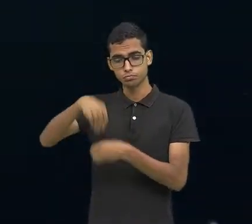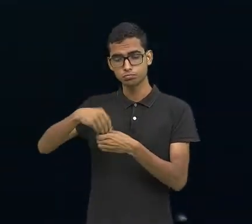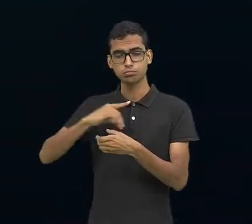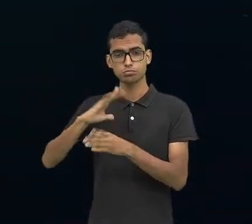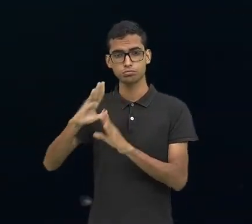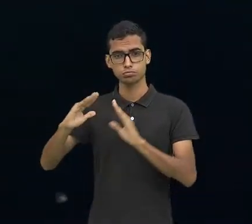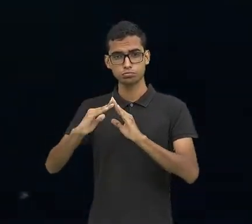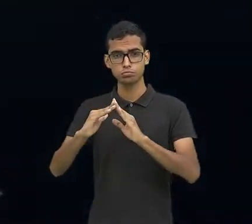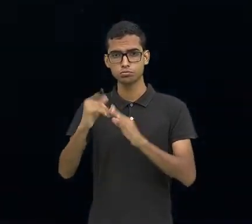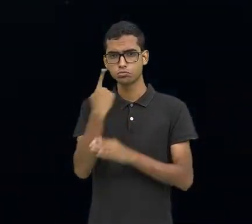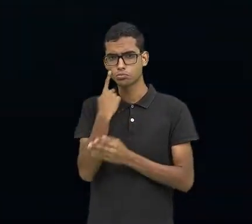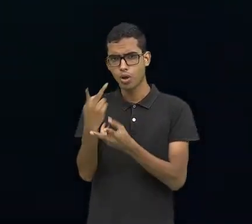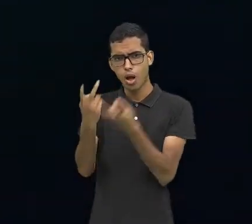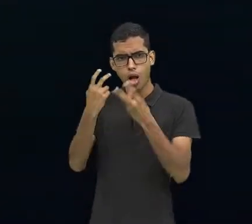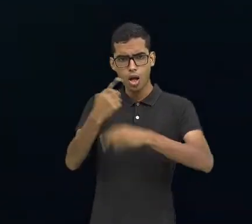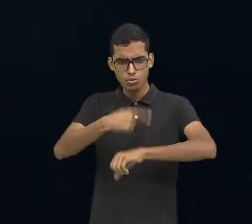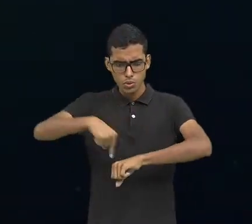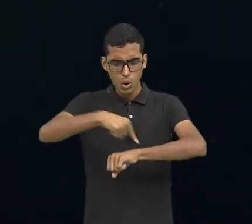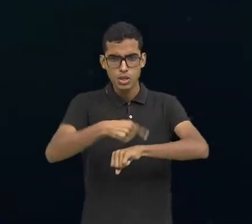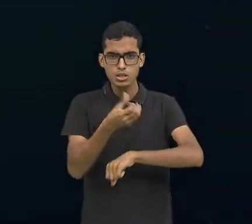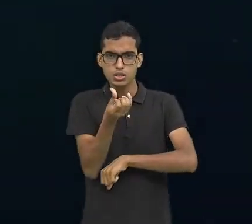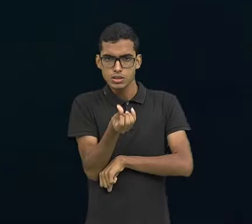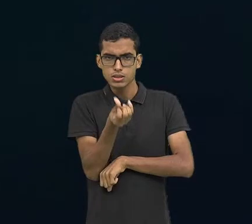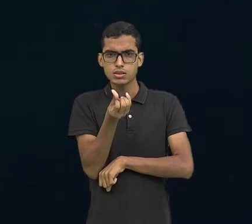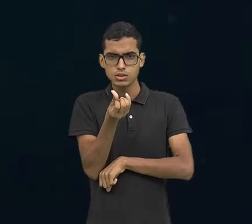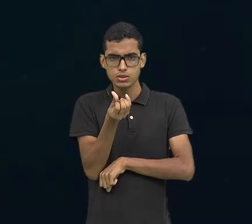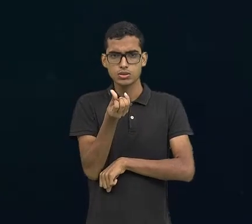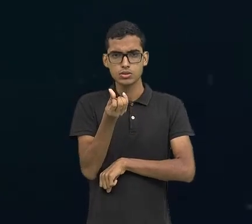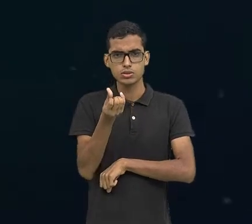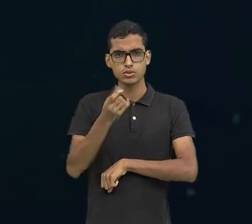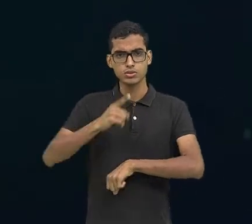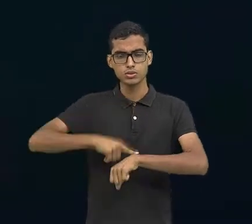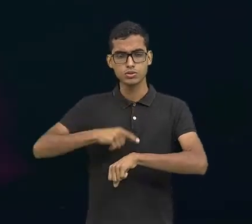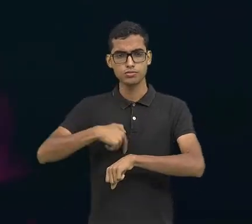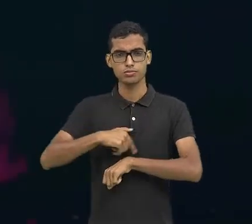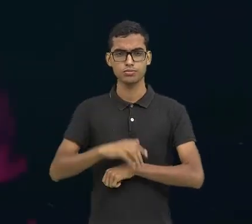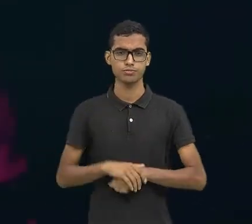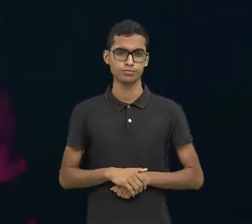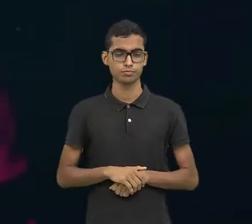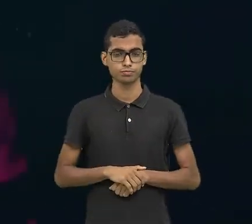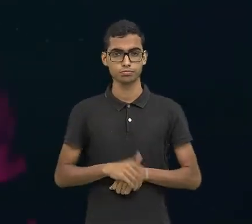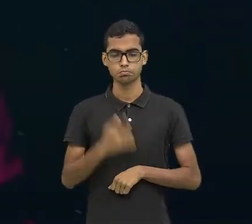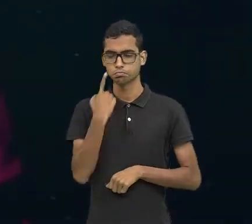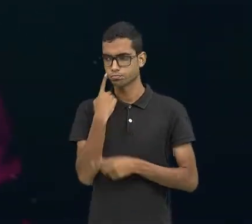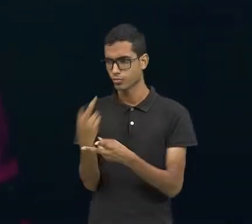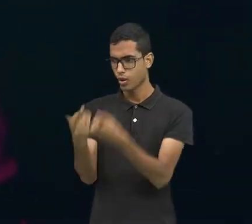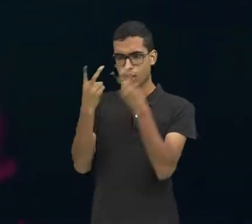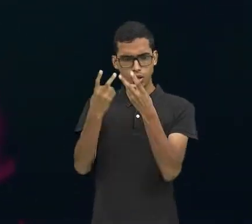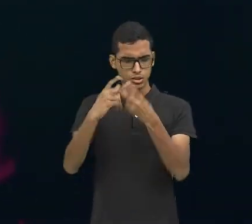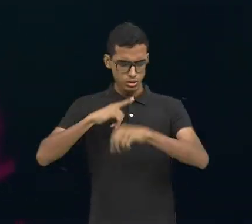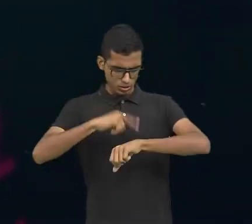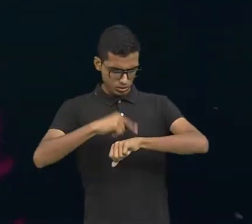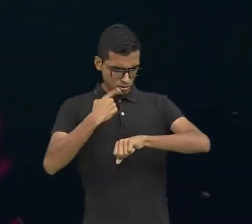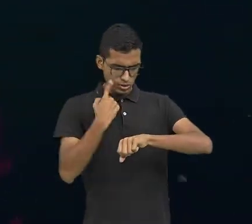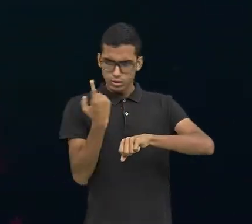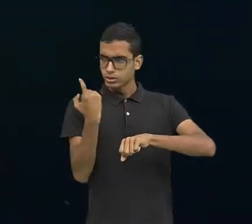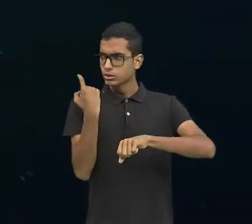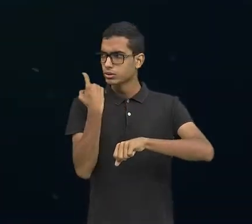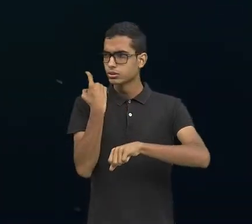se vê, já são 6 horas, há tempo. Quando se vê, já é